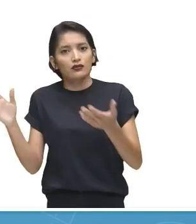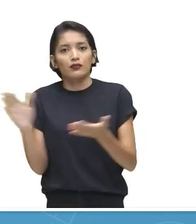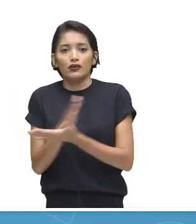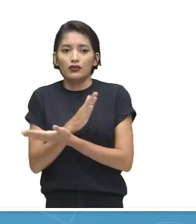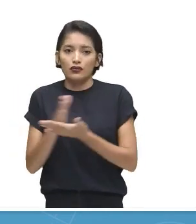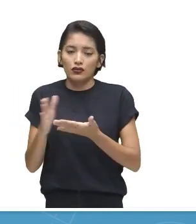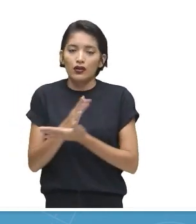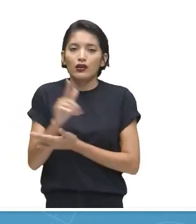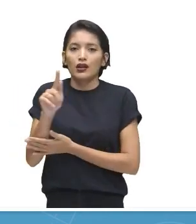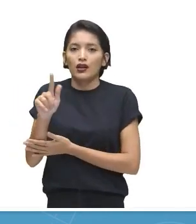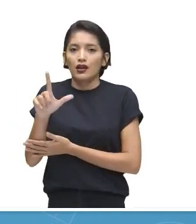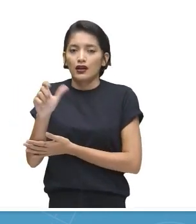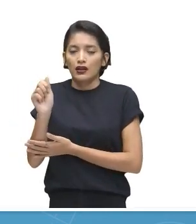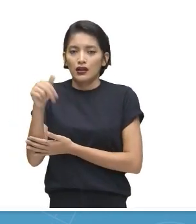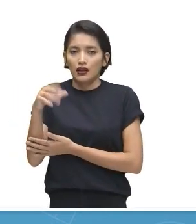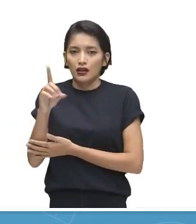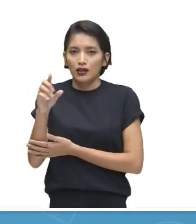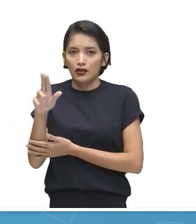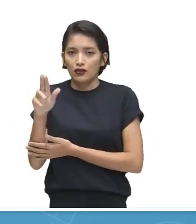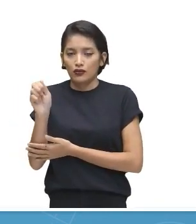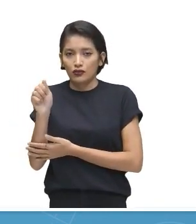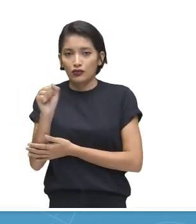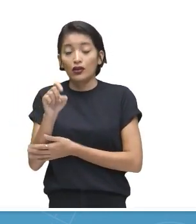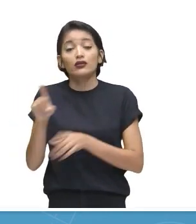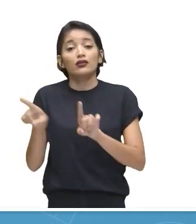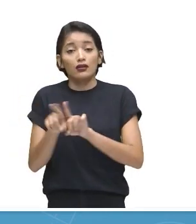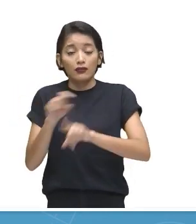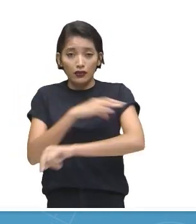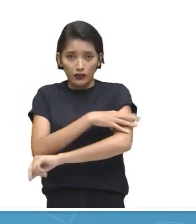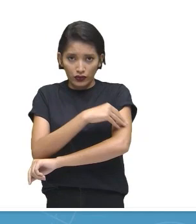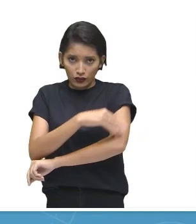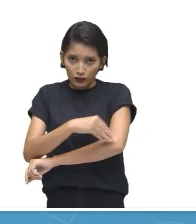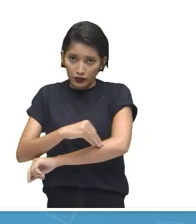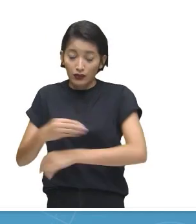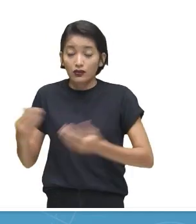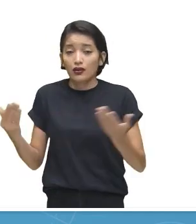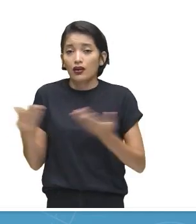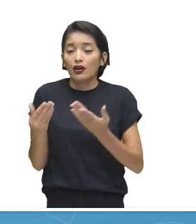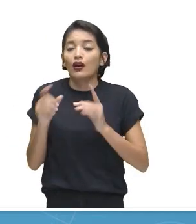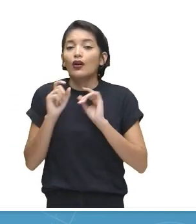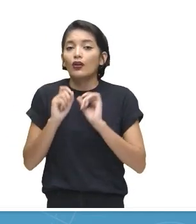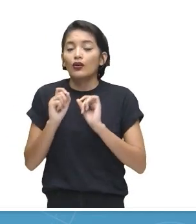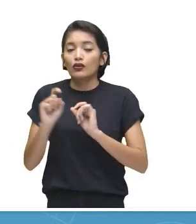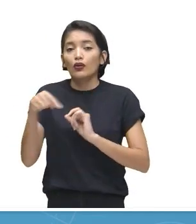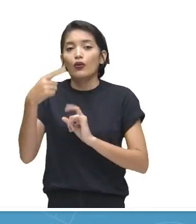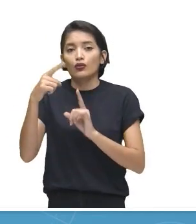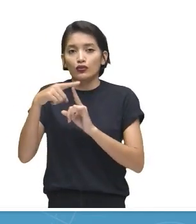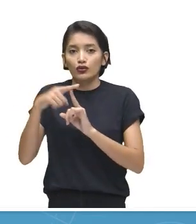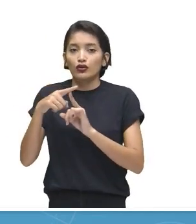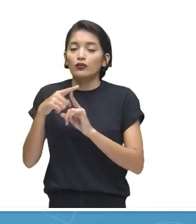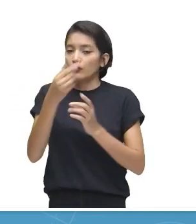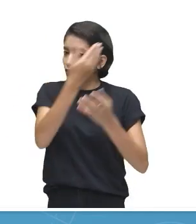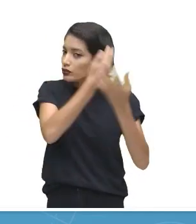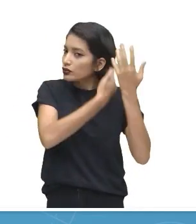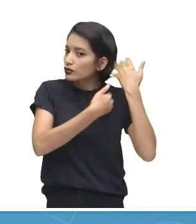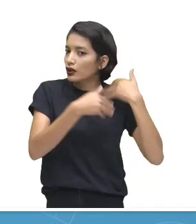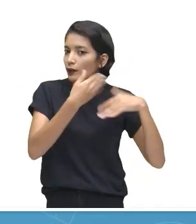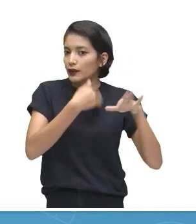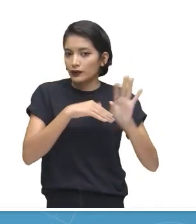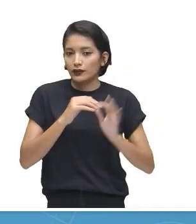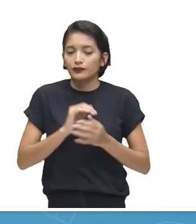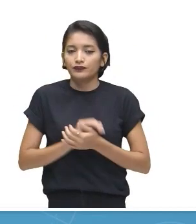as glândulas, né? Vimos os pelos, e agora a gente vai observar ali um outro que são os cabelos. Observa aí a nossa próxima